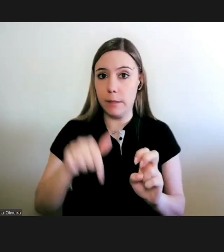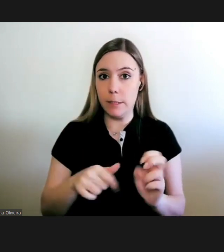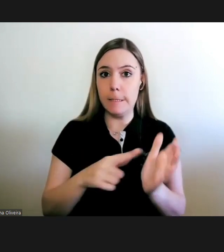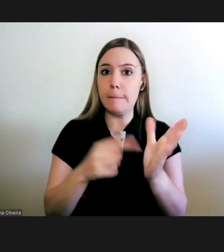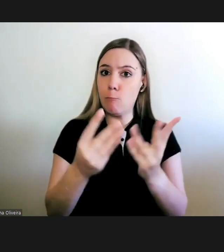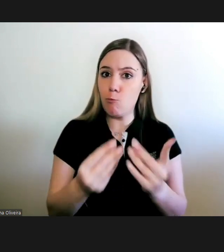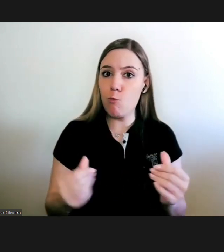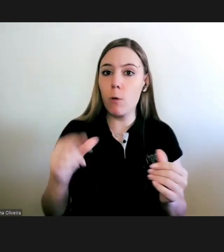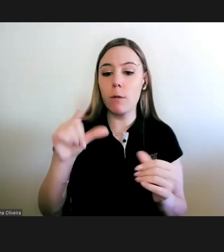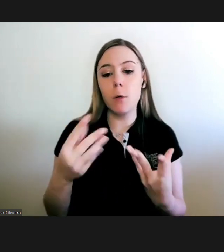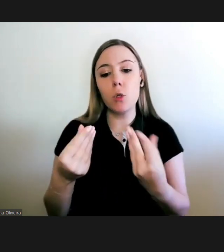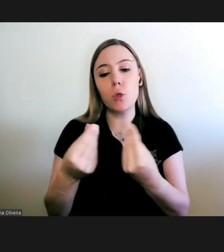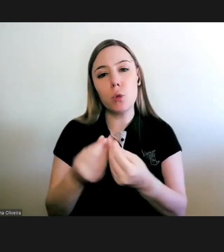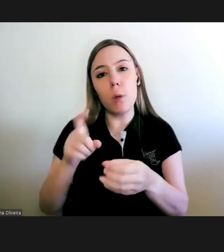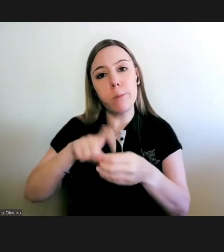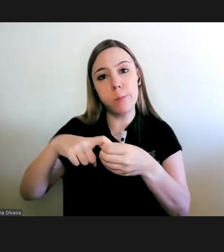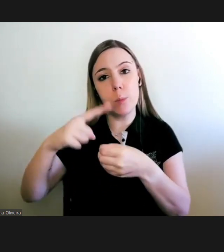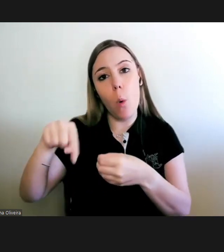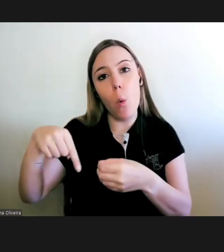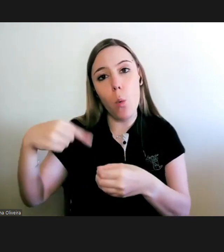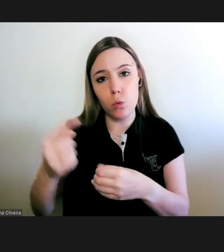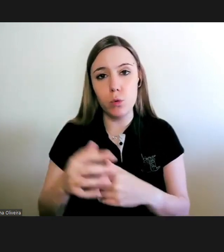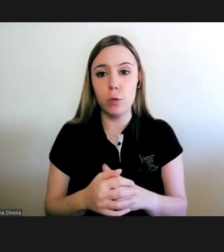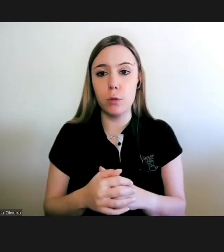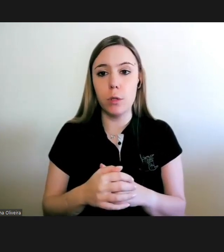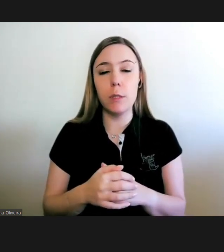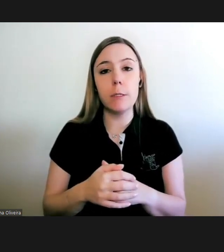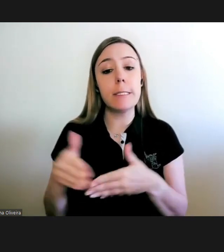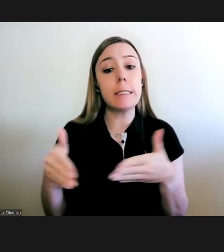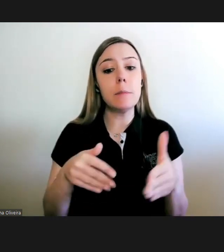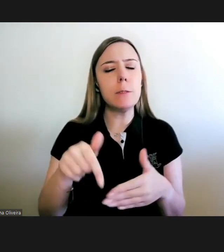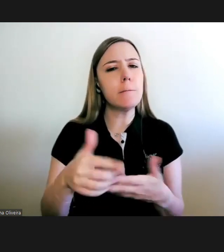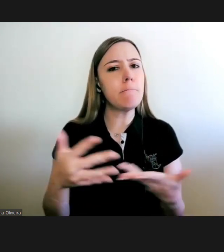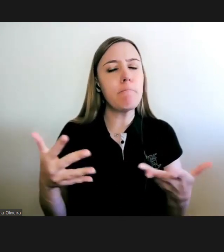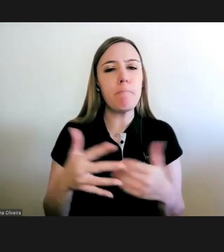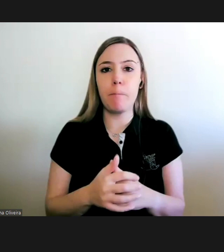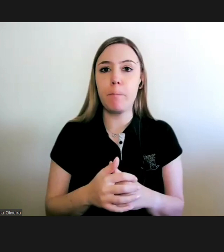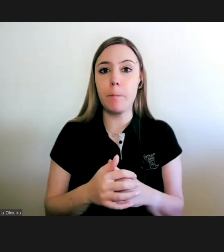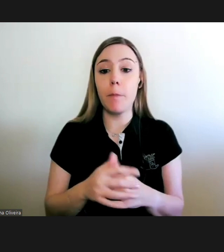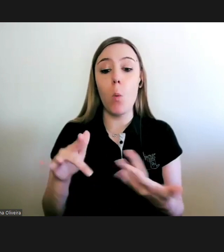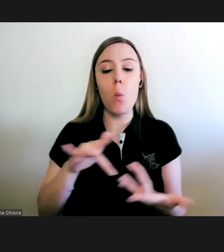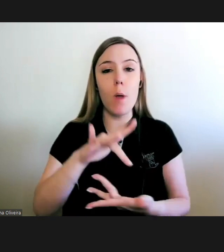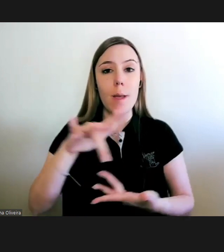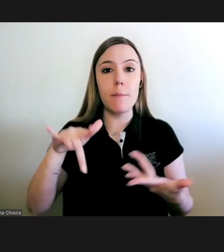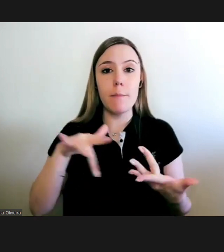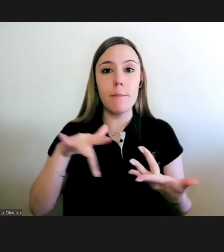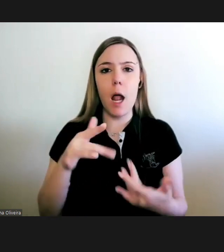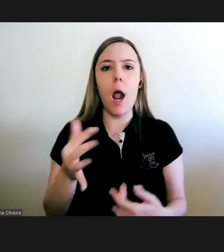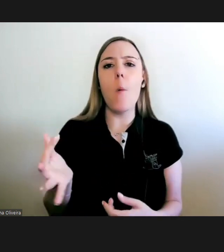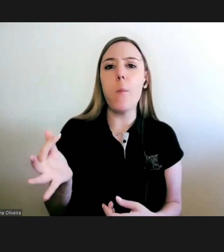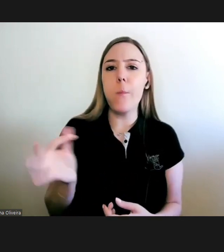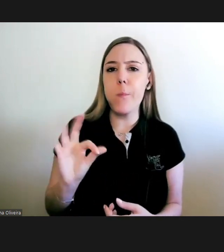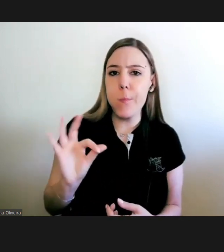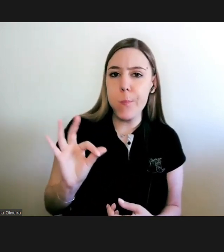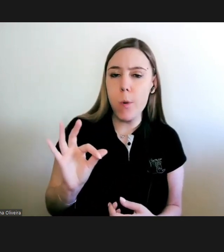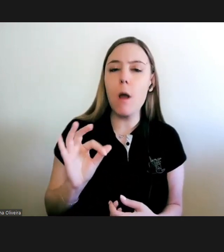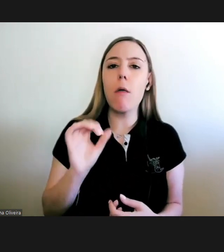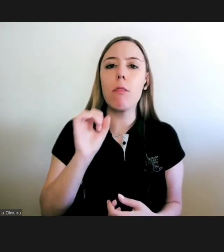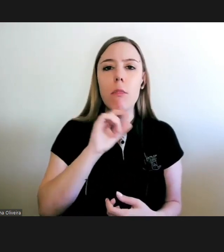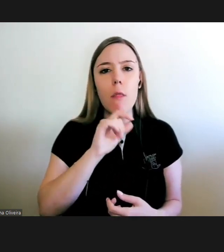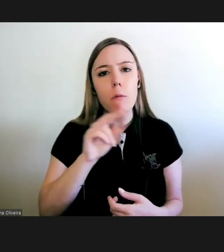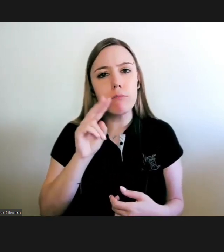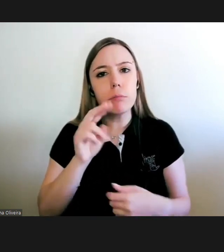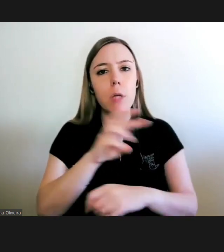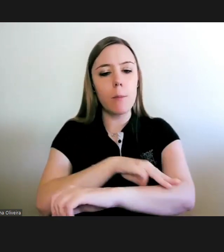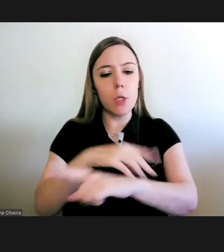outros parceiros, fazem parte deste percurso para além dos webinars gratuitos e abertos, não só à